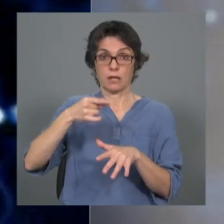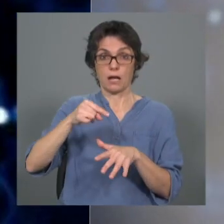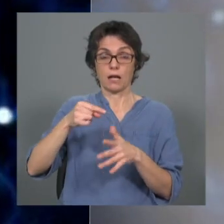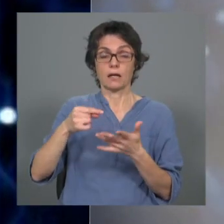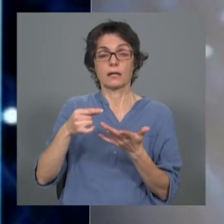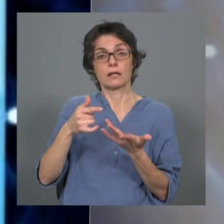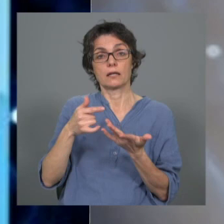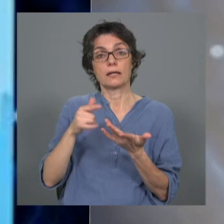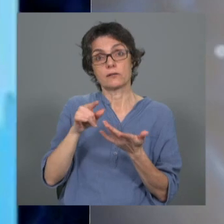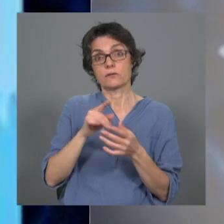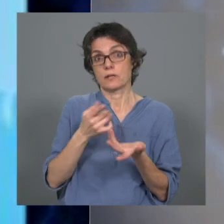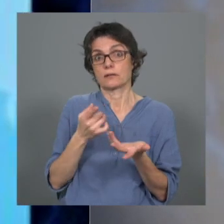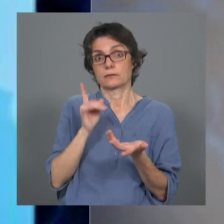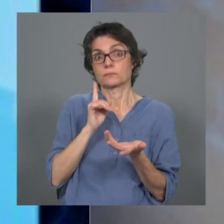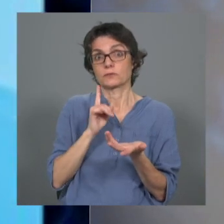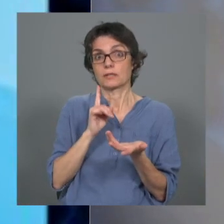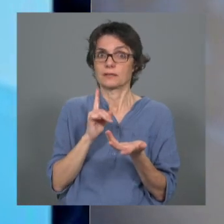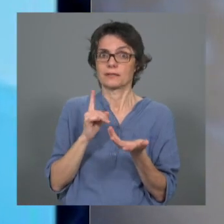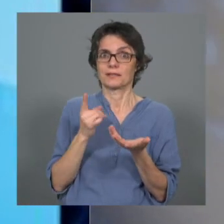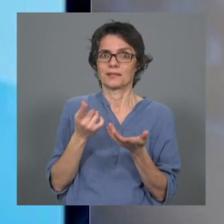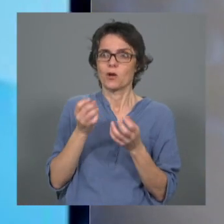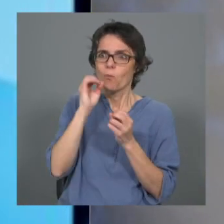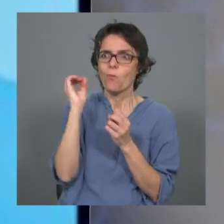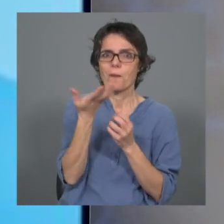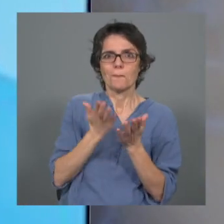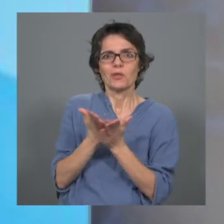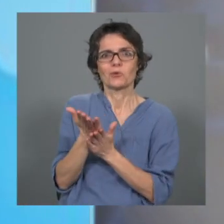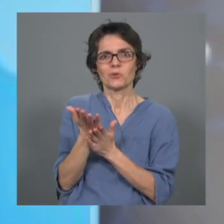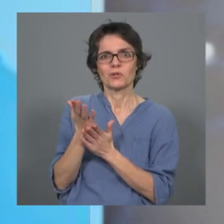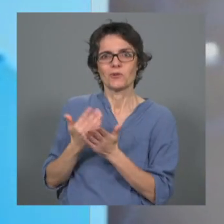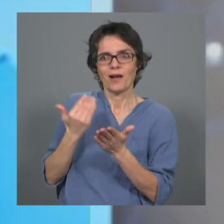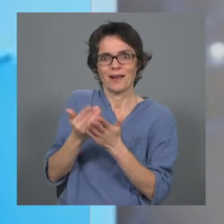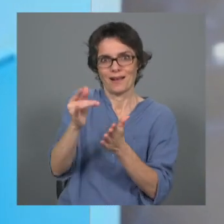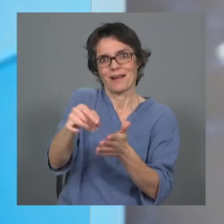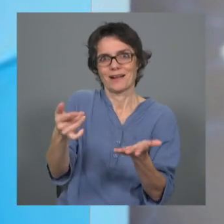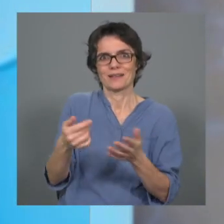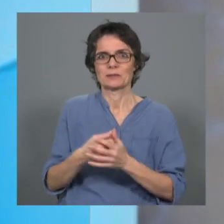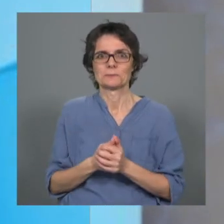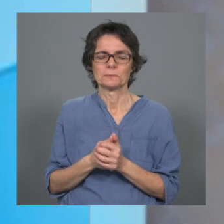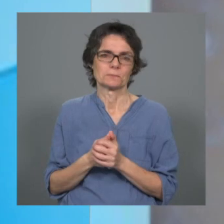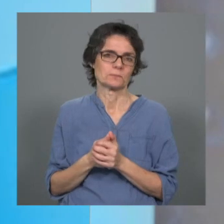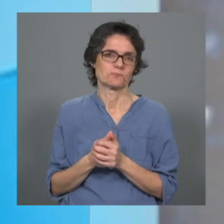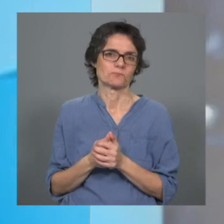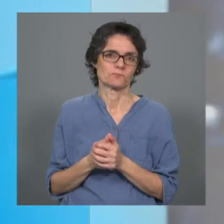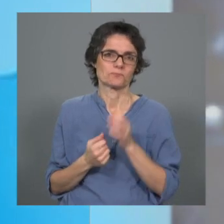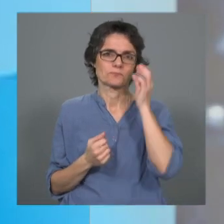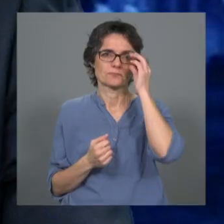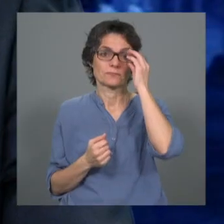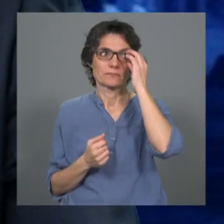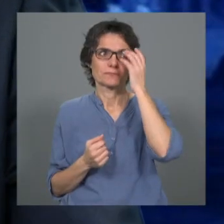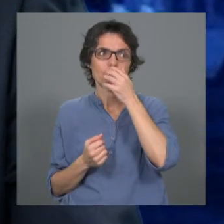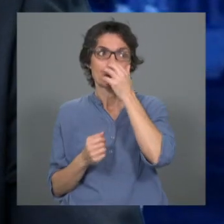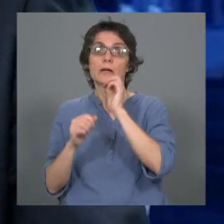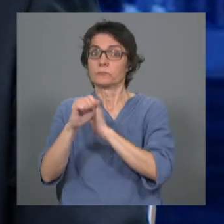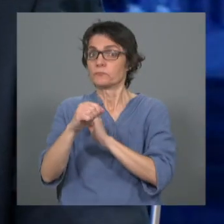Ao sentir e à forma como este sínodo está presente nas comunidades. Sim, quer dizer, em primeiro